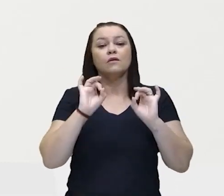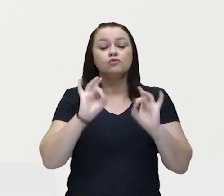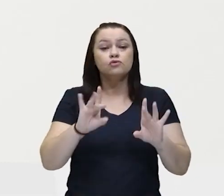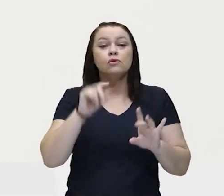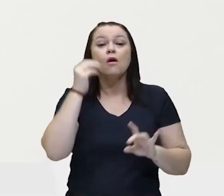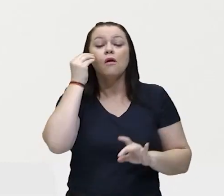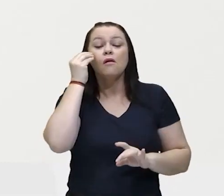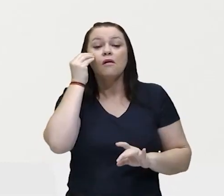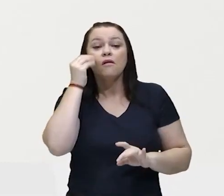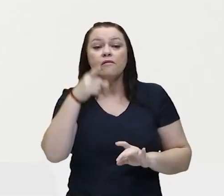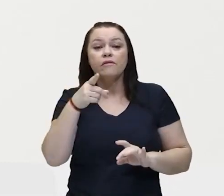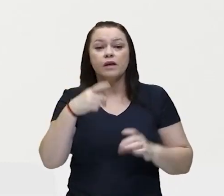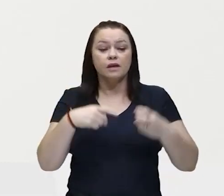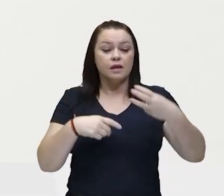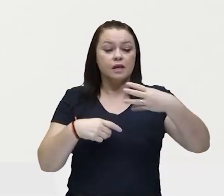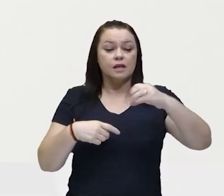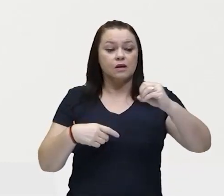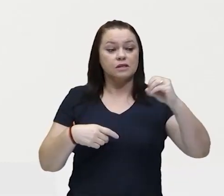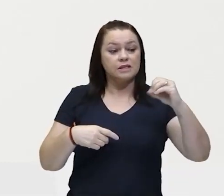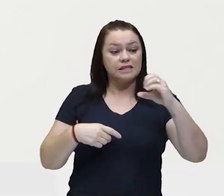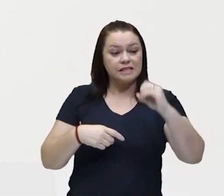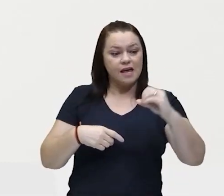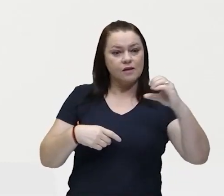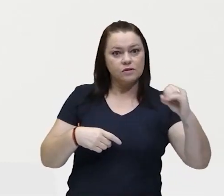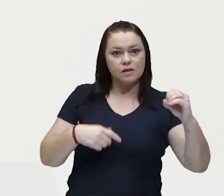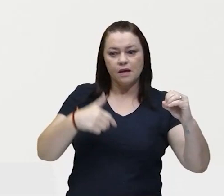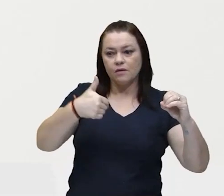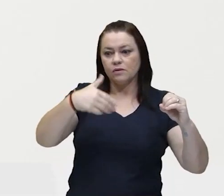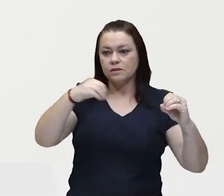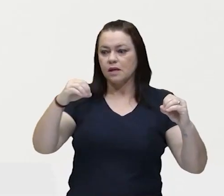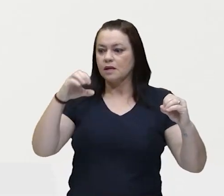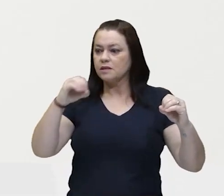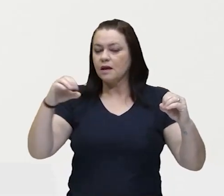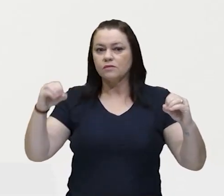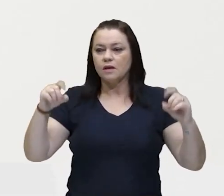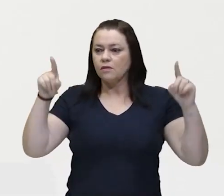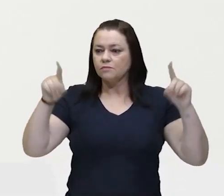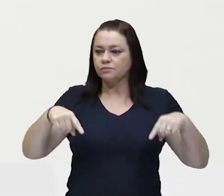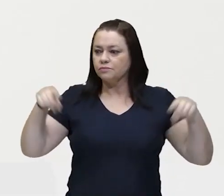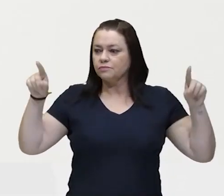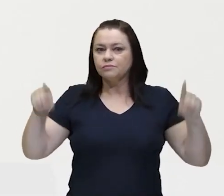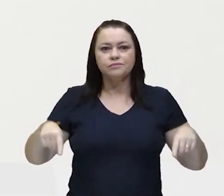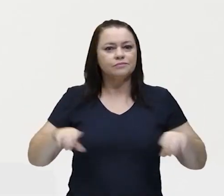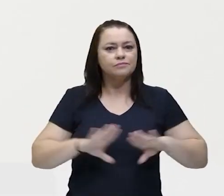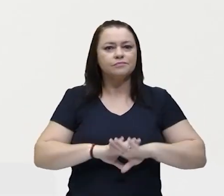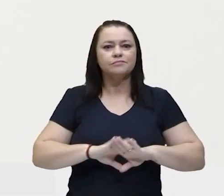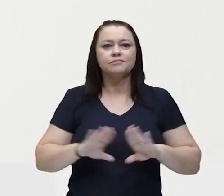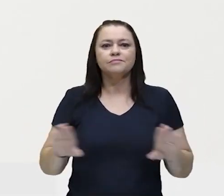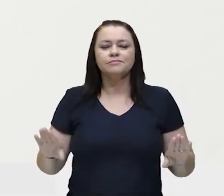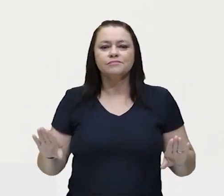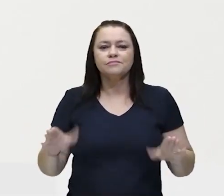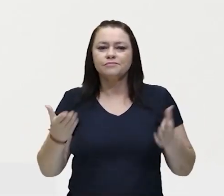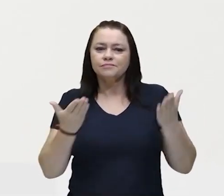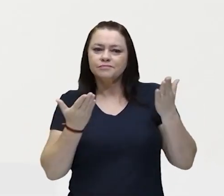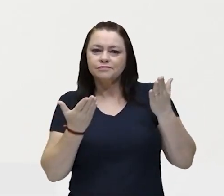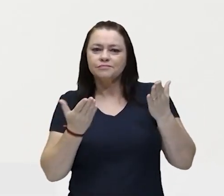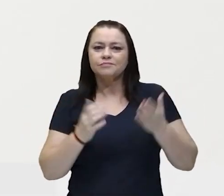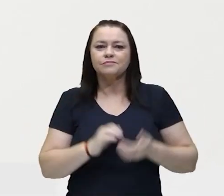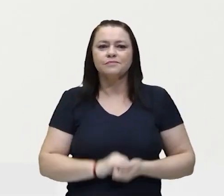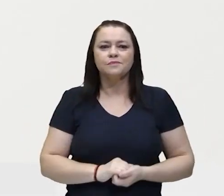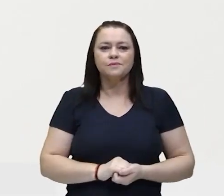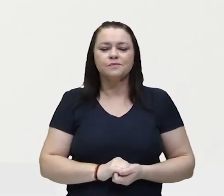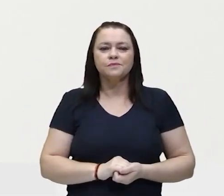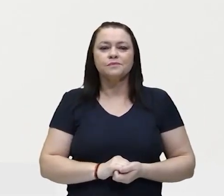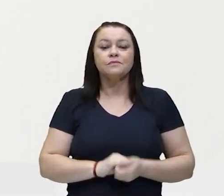fazer o quê? Cancelar os zeros. Ó. Um zero daqui, cancela com um do 300. Mais um zero, cancela outro. O